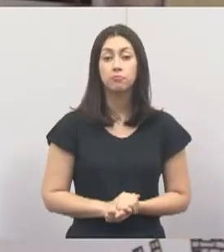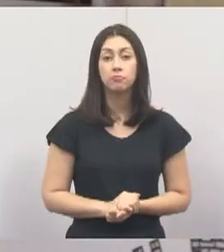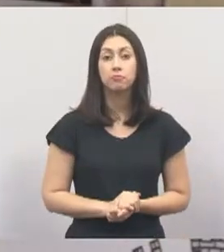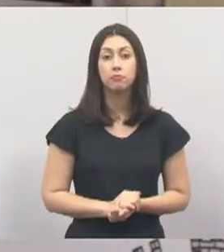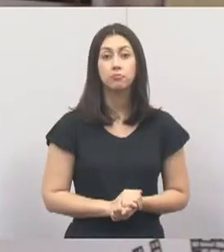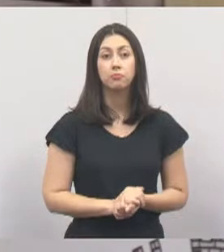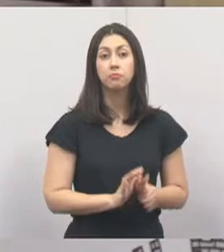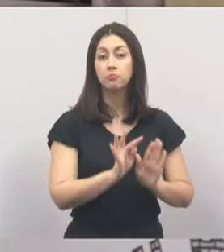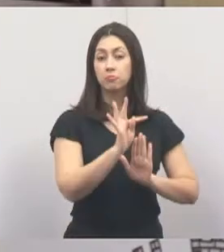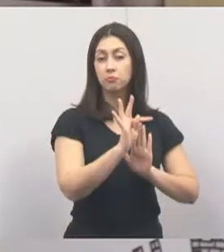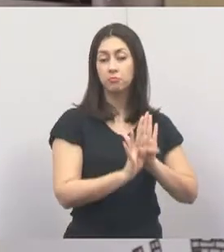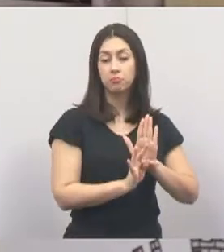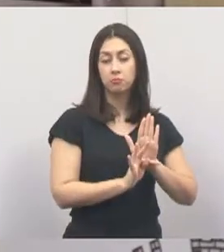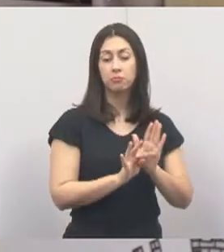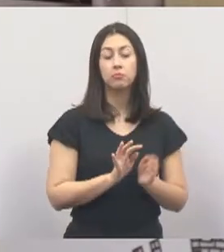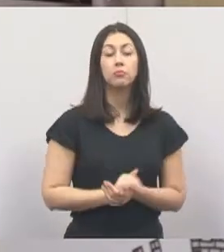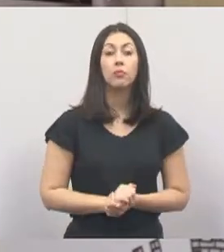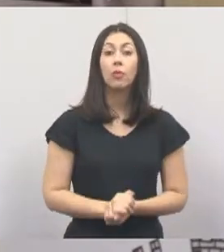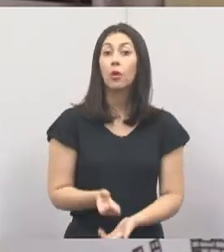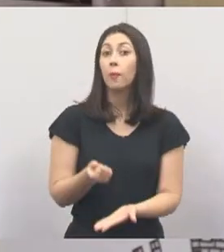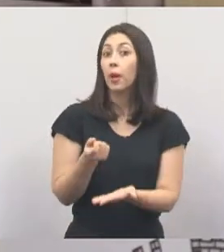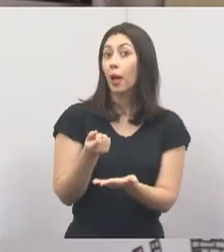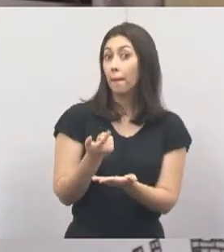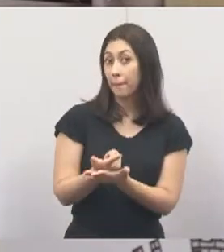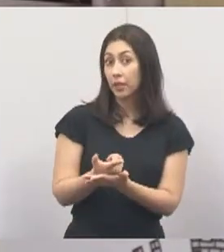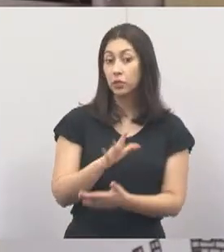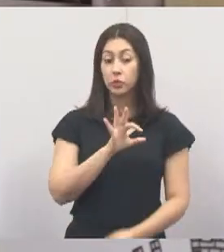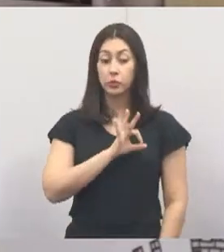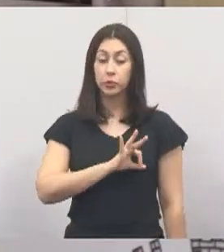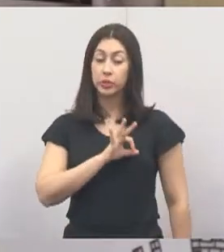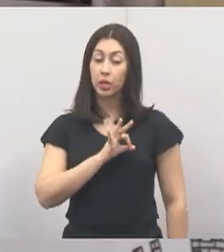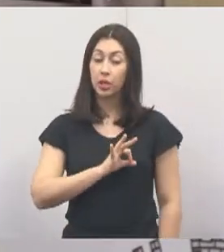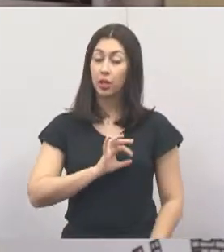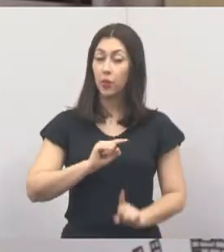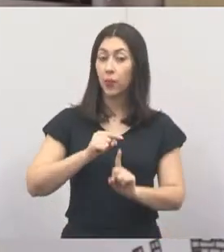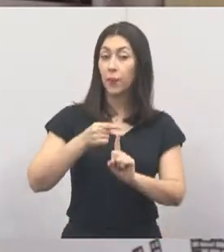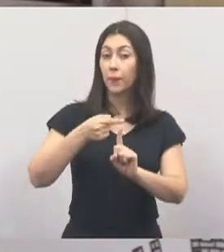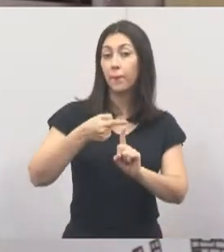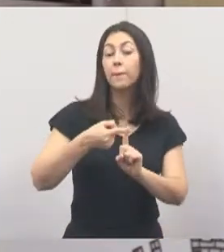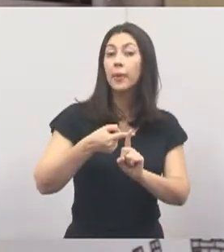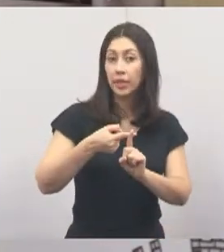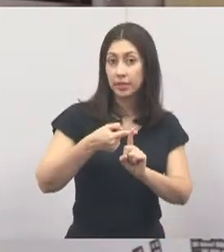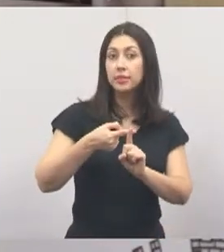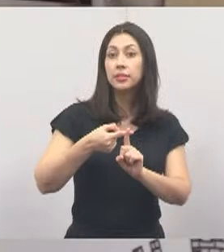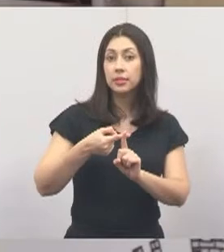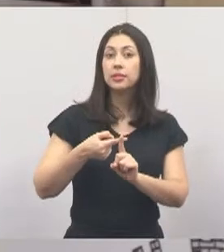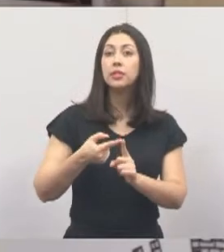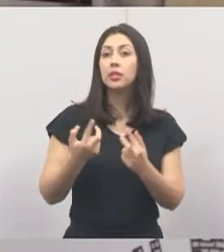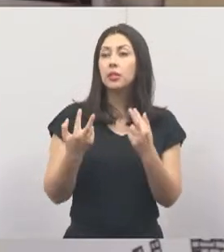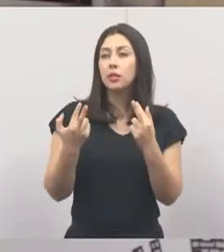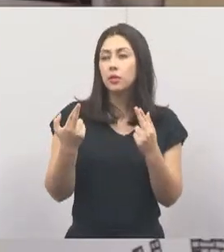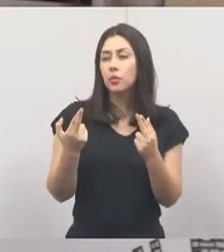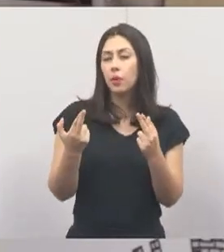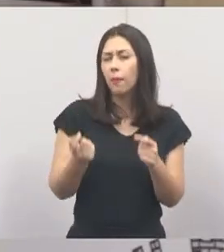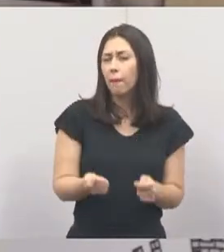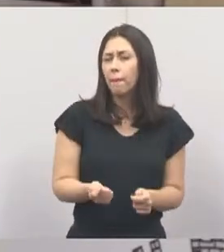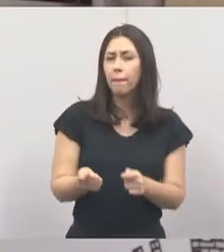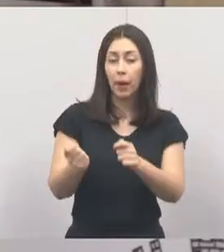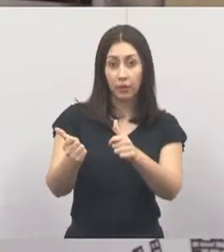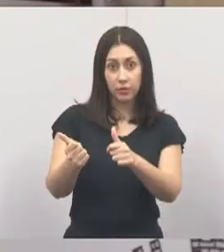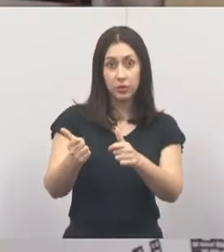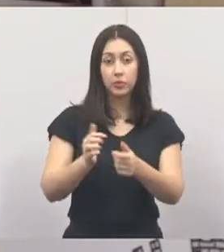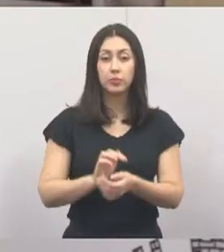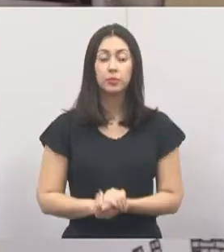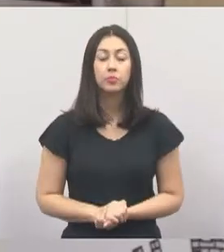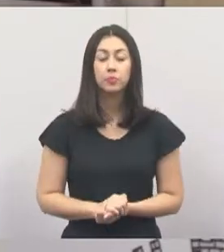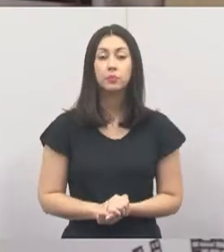Parágrafo 1º. A gratificação por desempenho de atividade tem caráter compensatório.